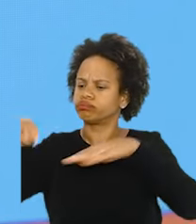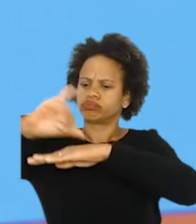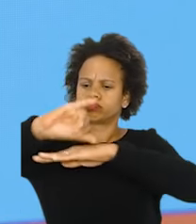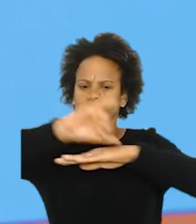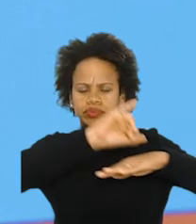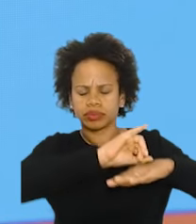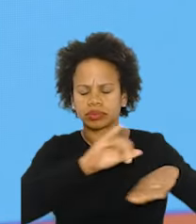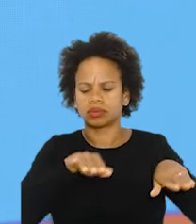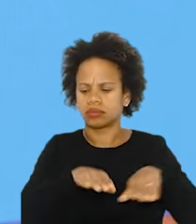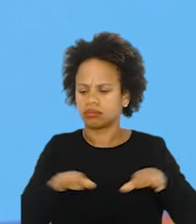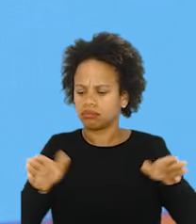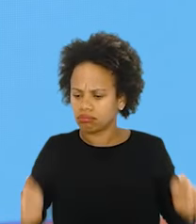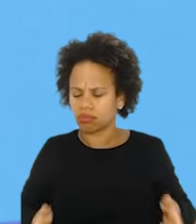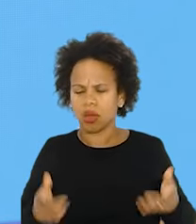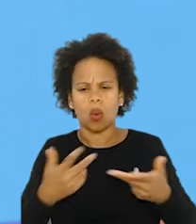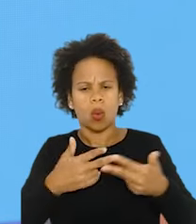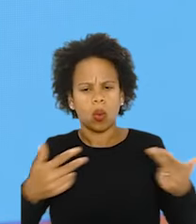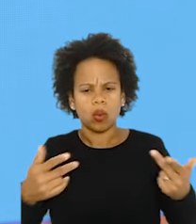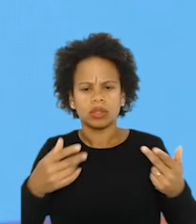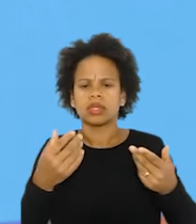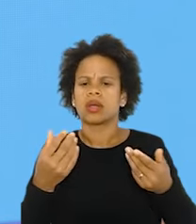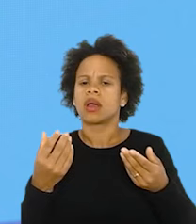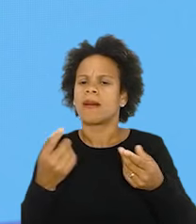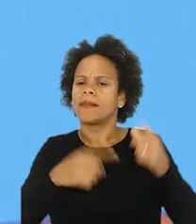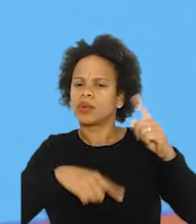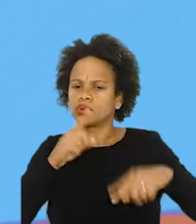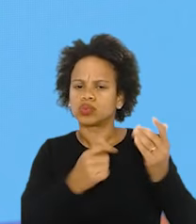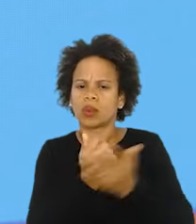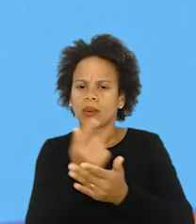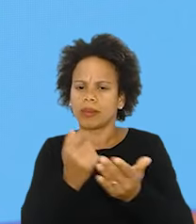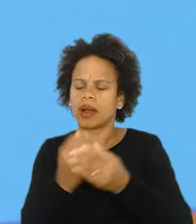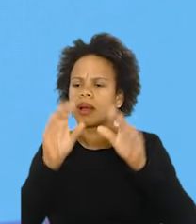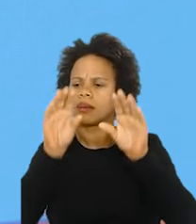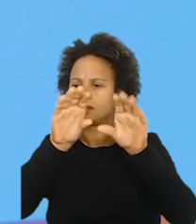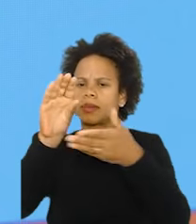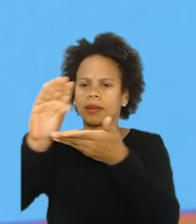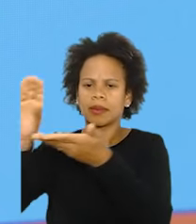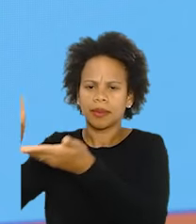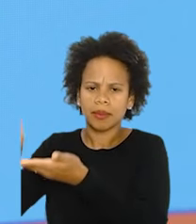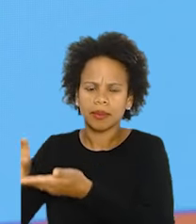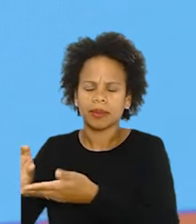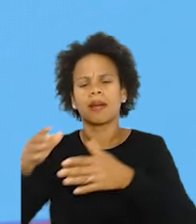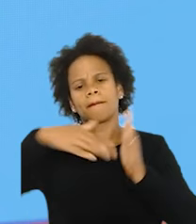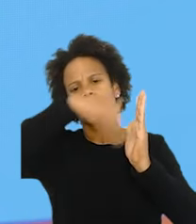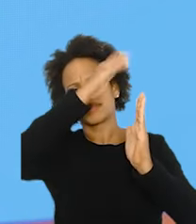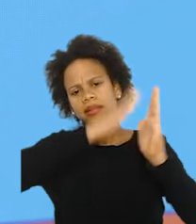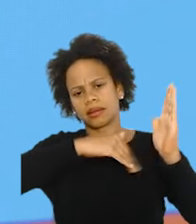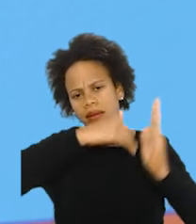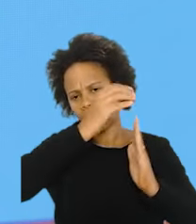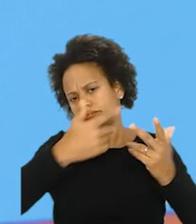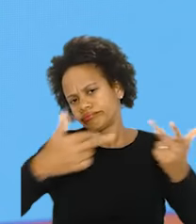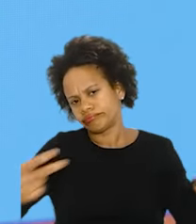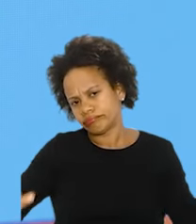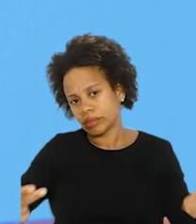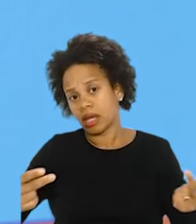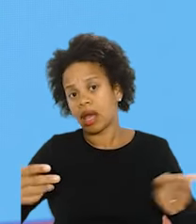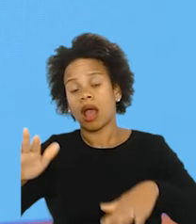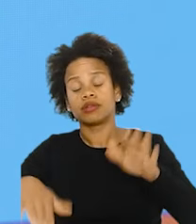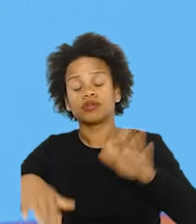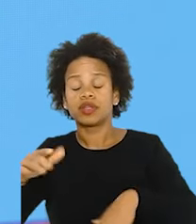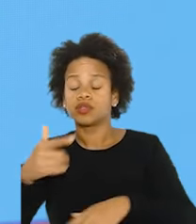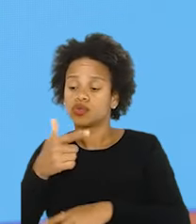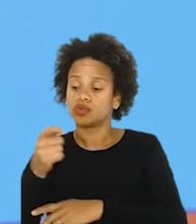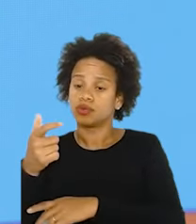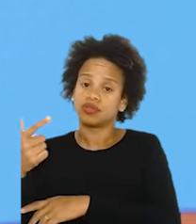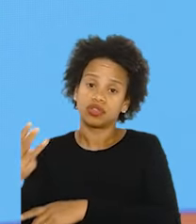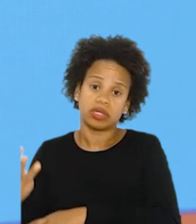frigorífico um balcão etc colocar as mercadorias pintar e tudo mais então isso demanda um tempo é provável que ela tenha encerrado 2023